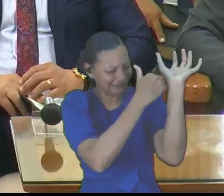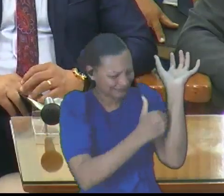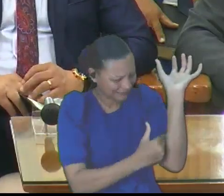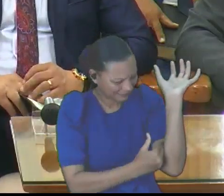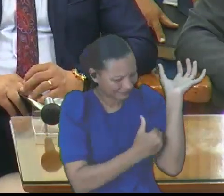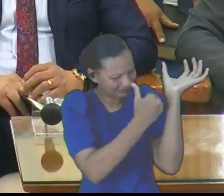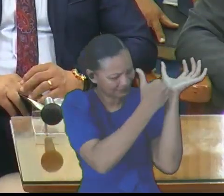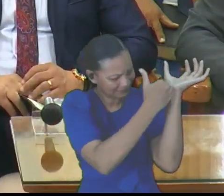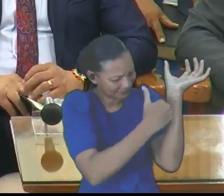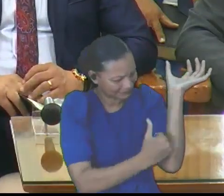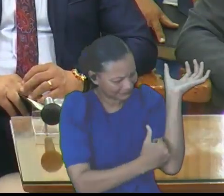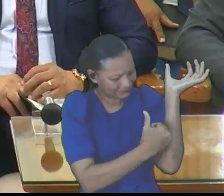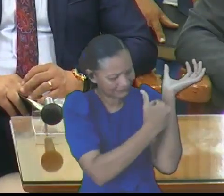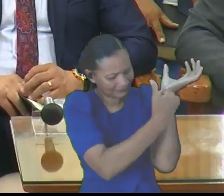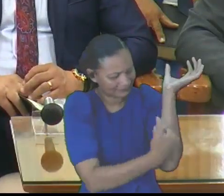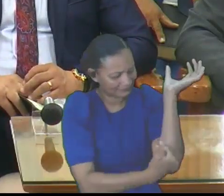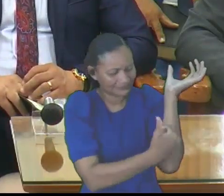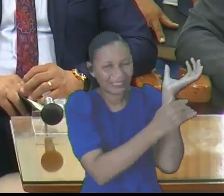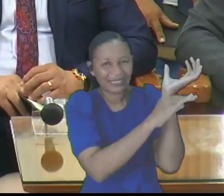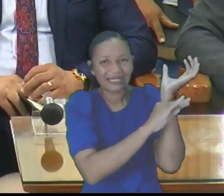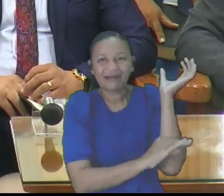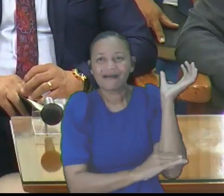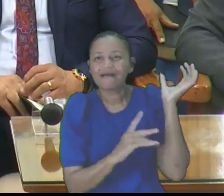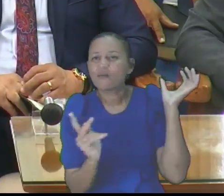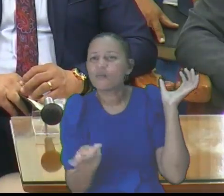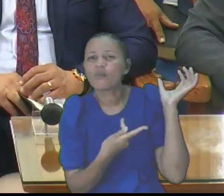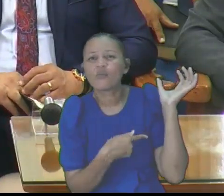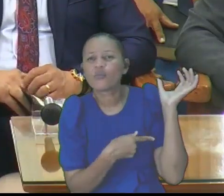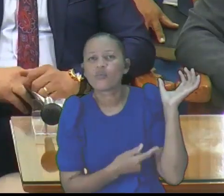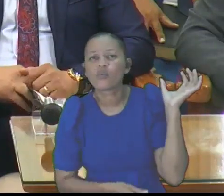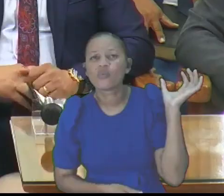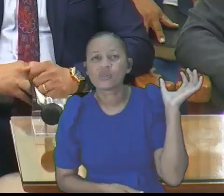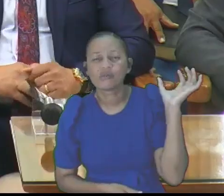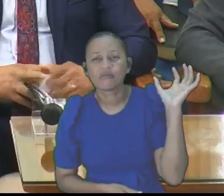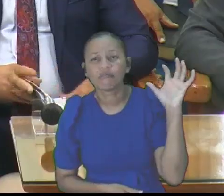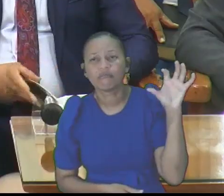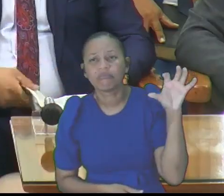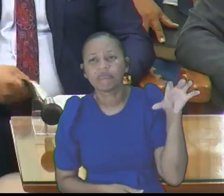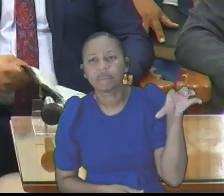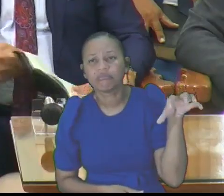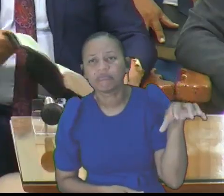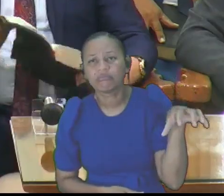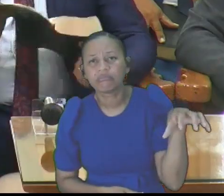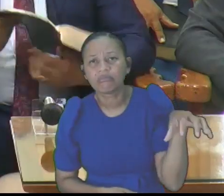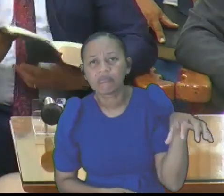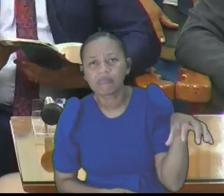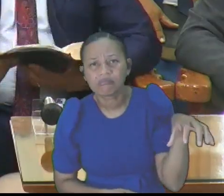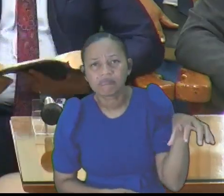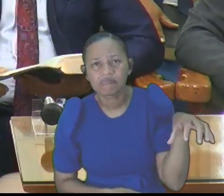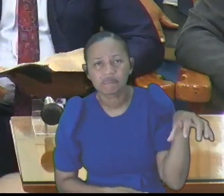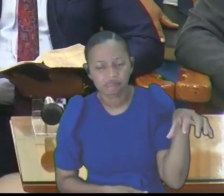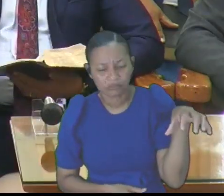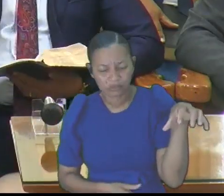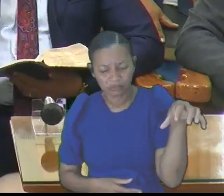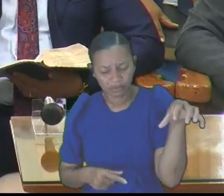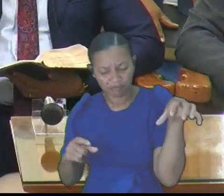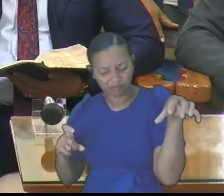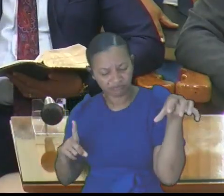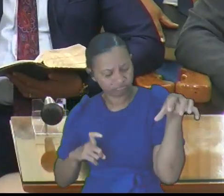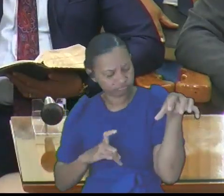a casca da goiabeira, o que é que vai acontecer com aquela pobre coitada? Ela vai morrer, porque os agentes